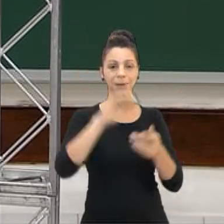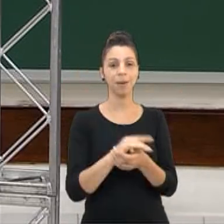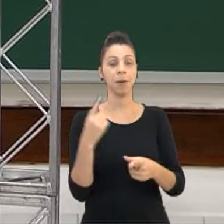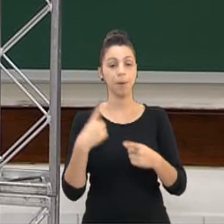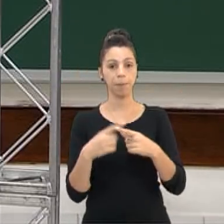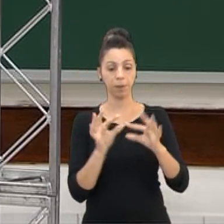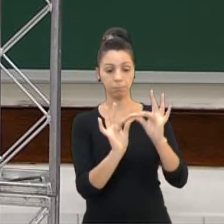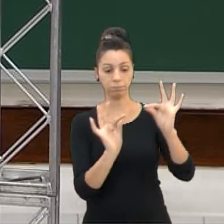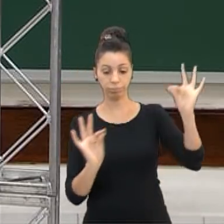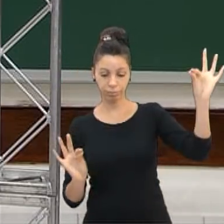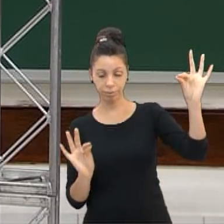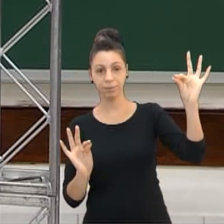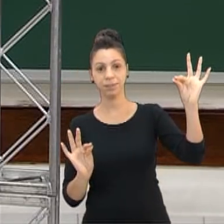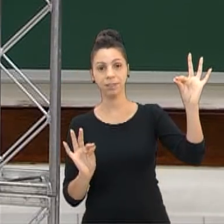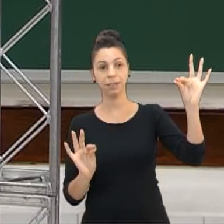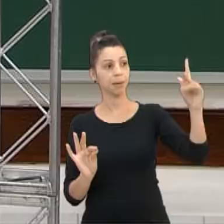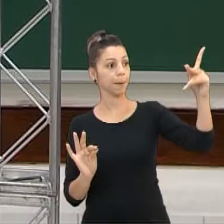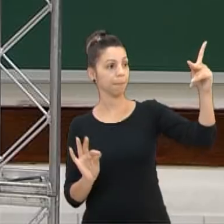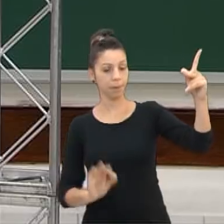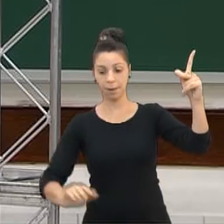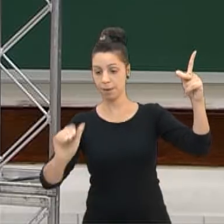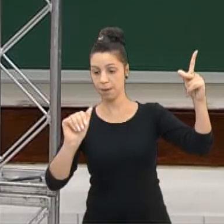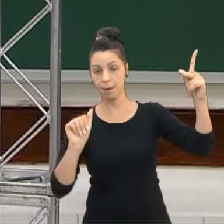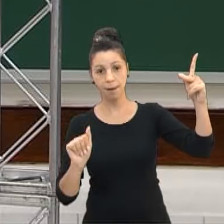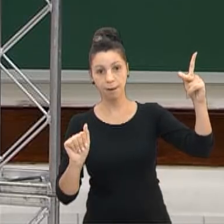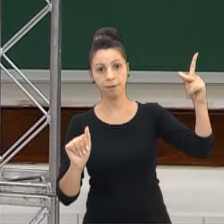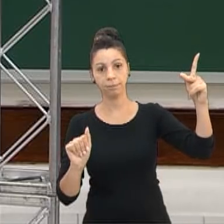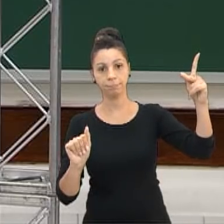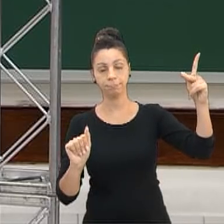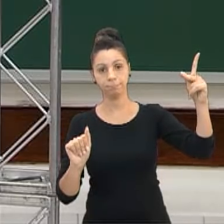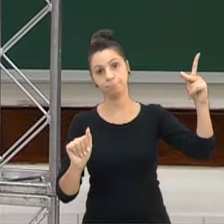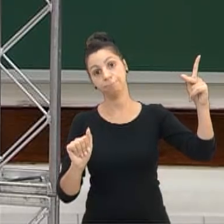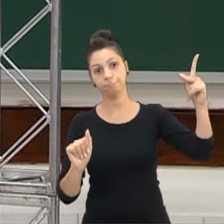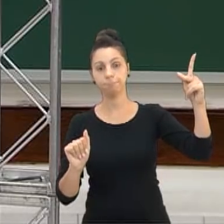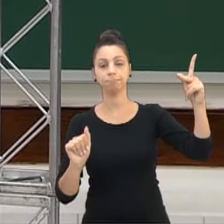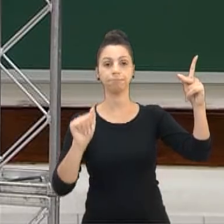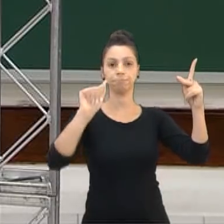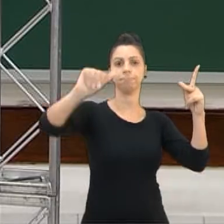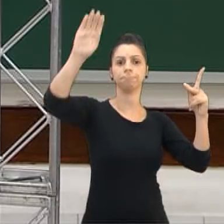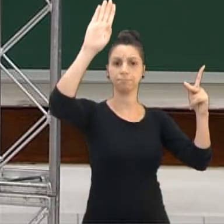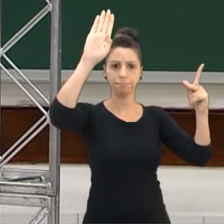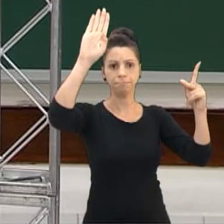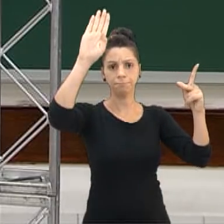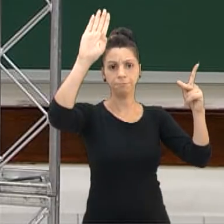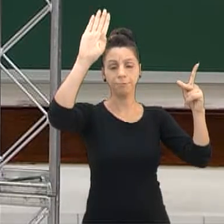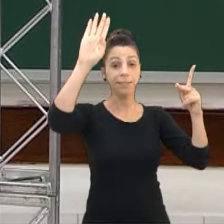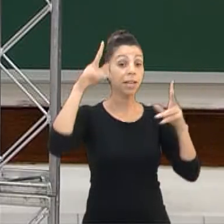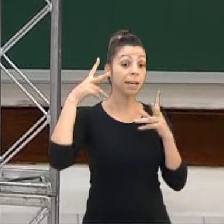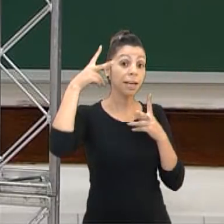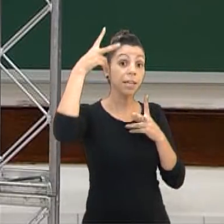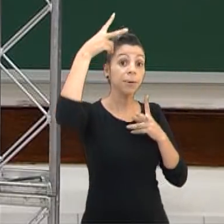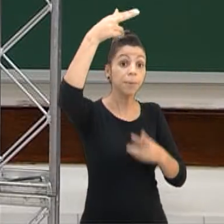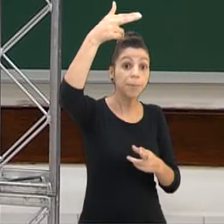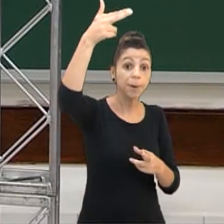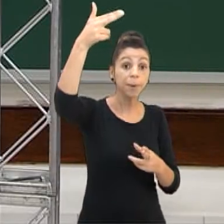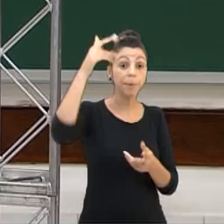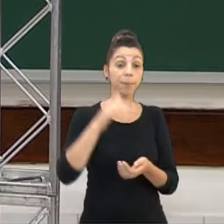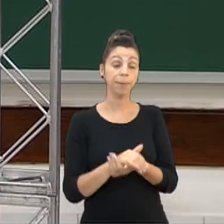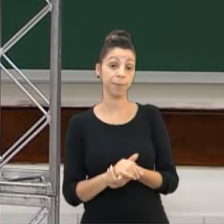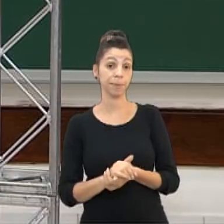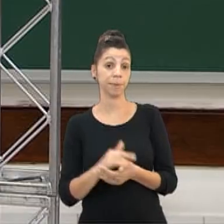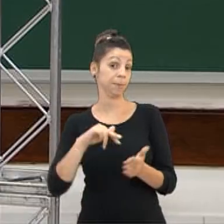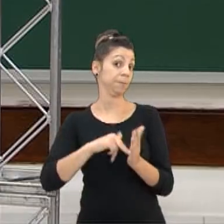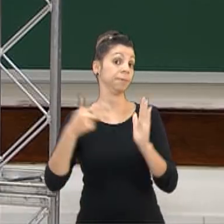vimos que o segmento PB e PA, ou AP e BP, é igual, ou seja,